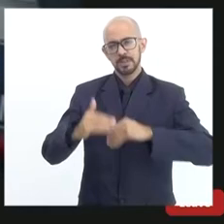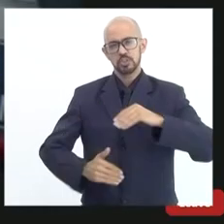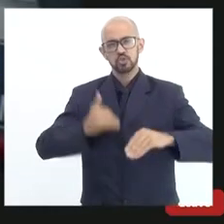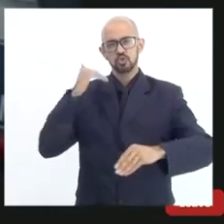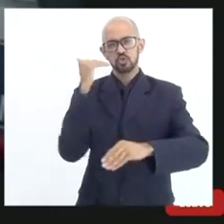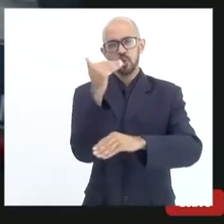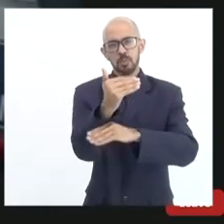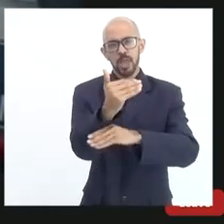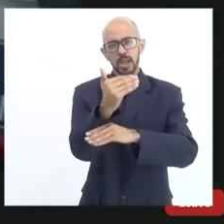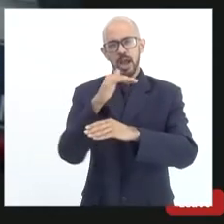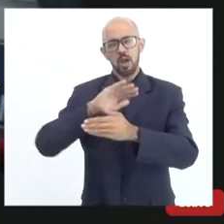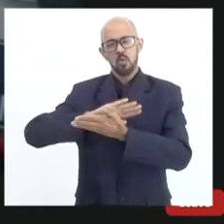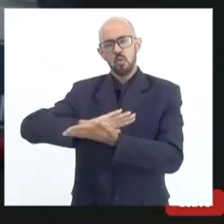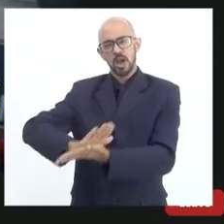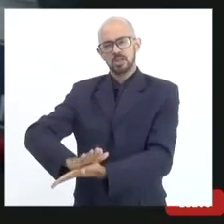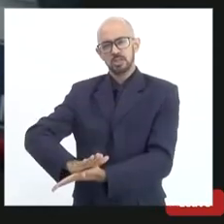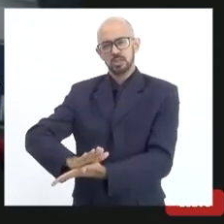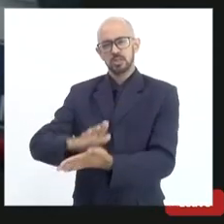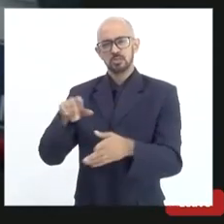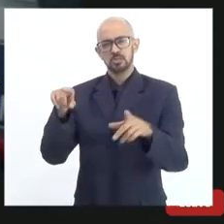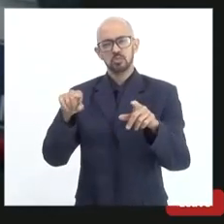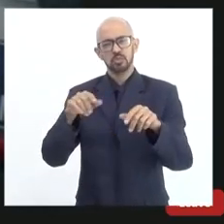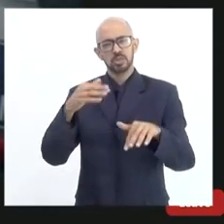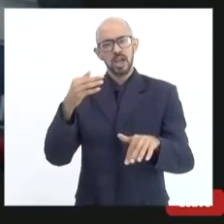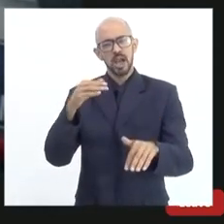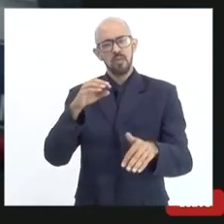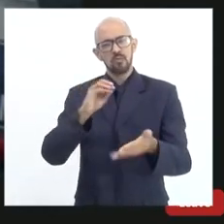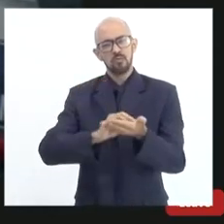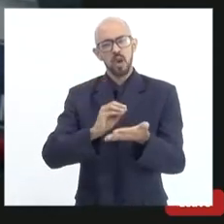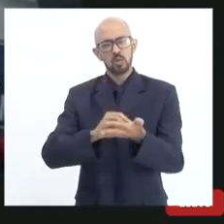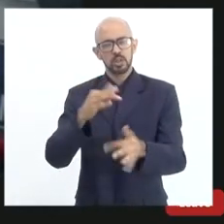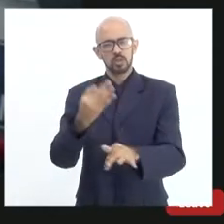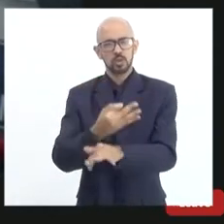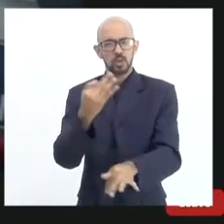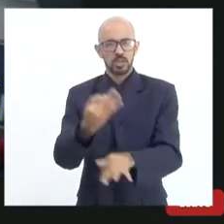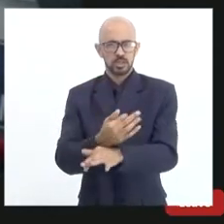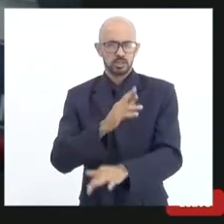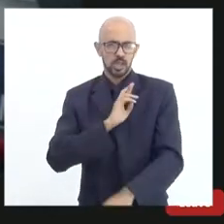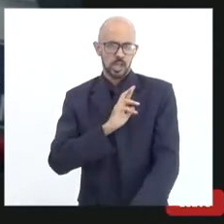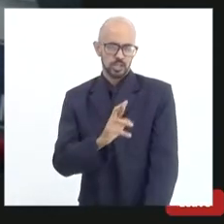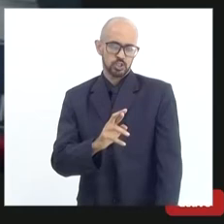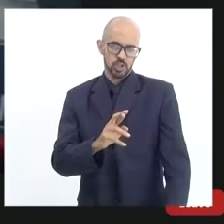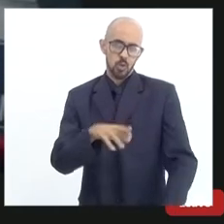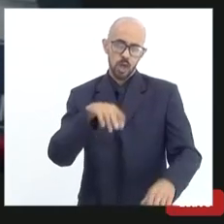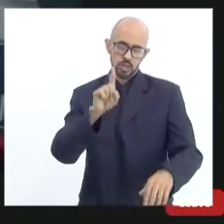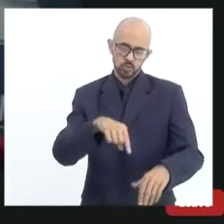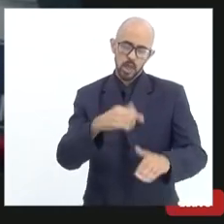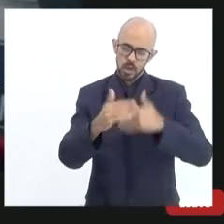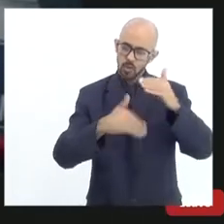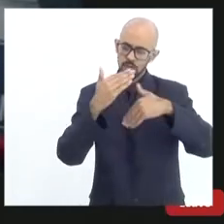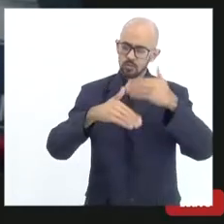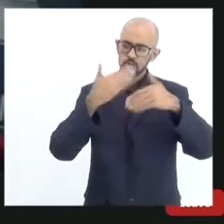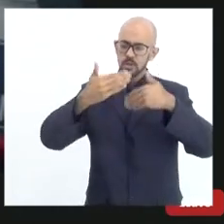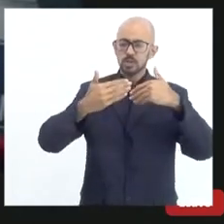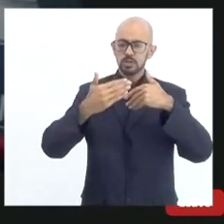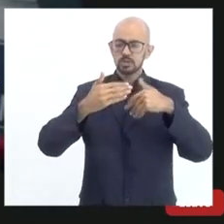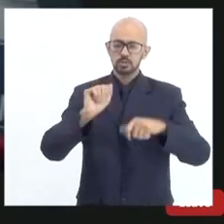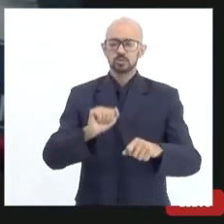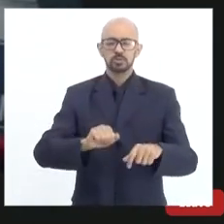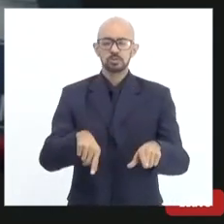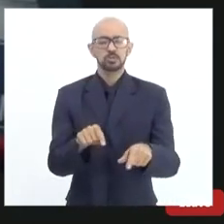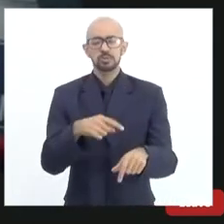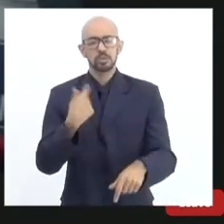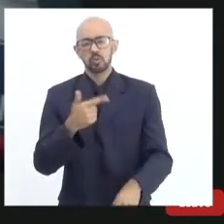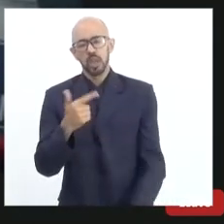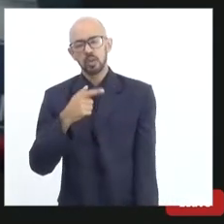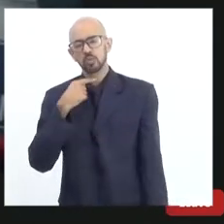racismo e a intolerância religiosa. Eu acho que isso já é um grande avanço e, sem dúvida